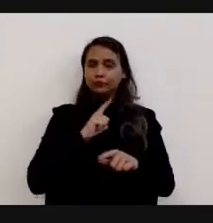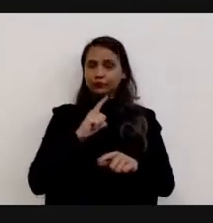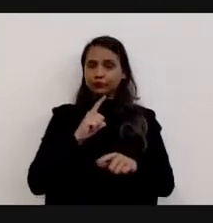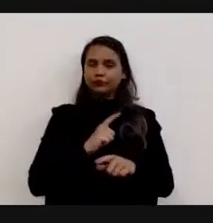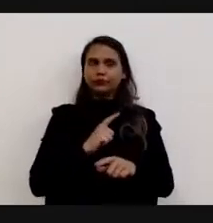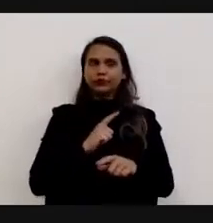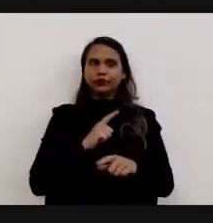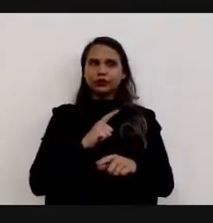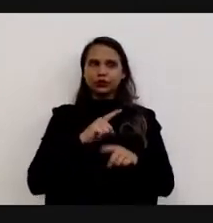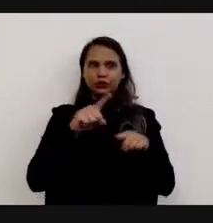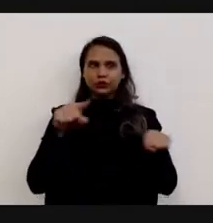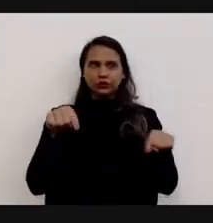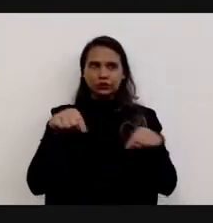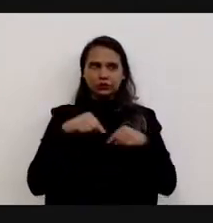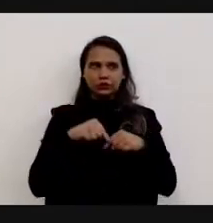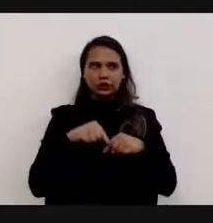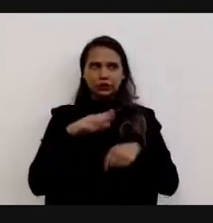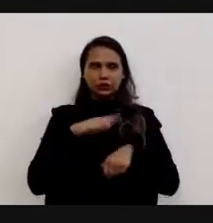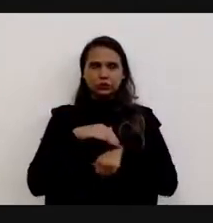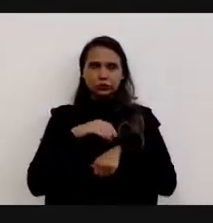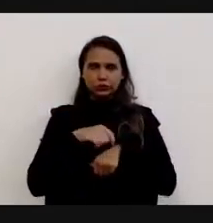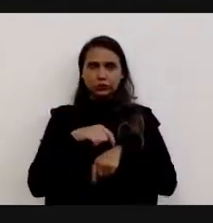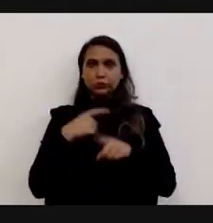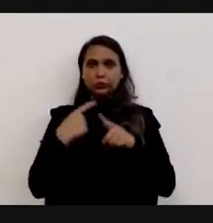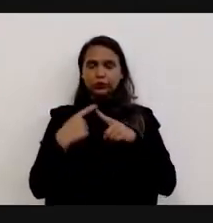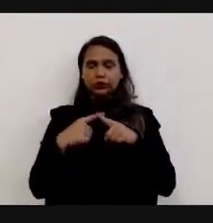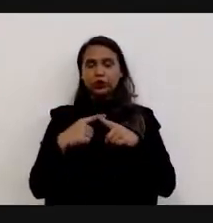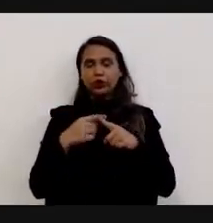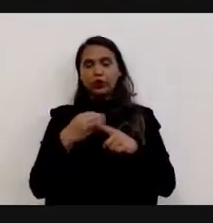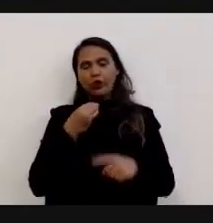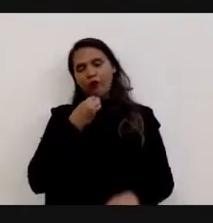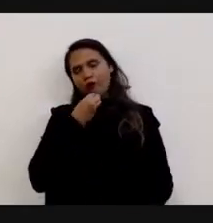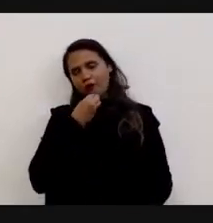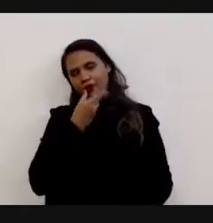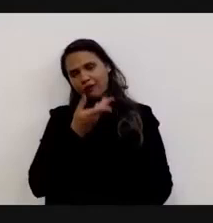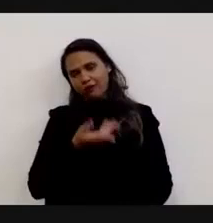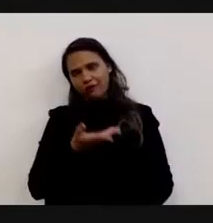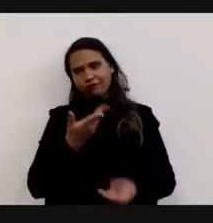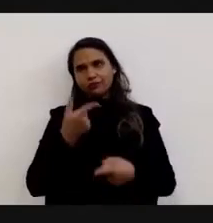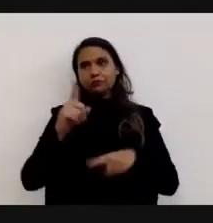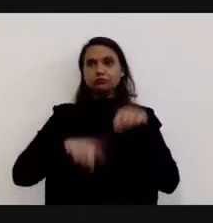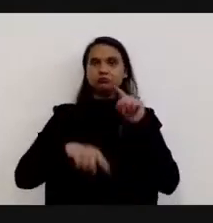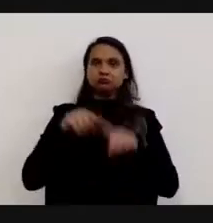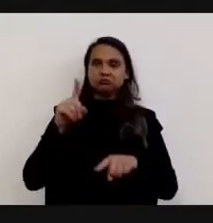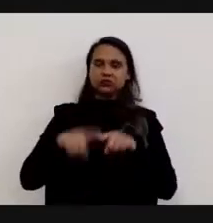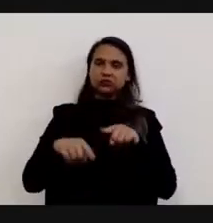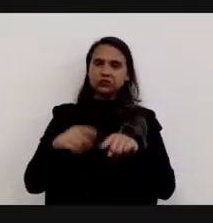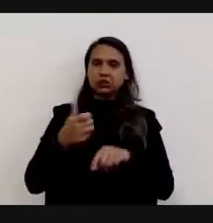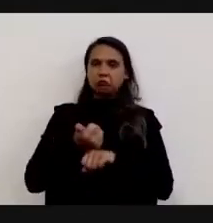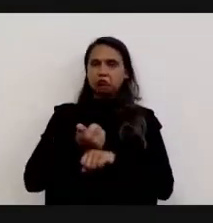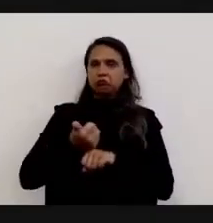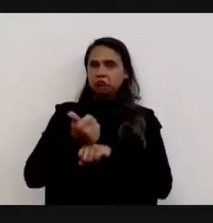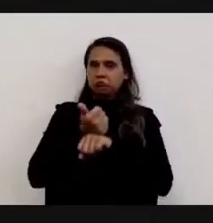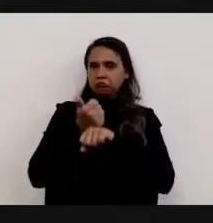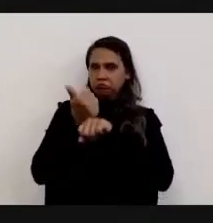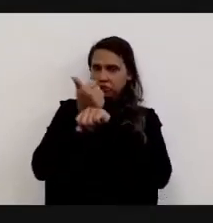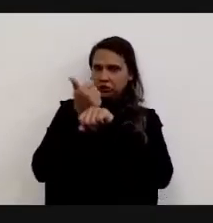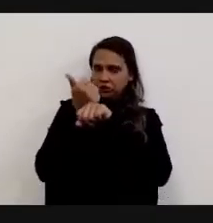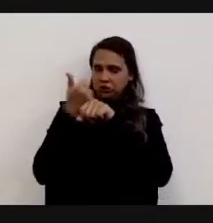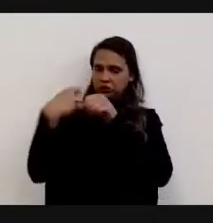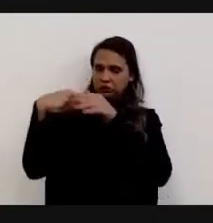na fonte dessas salas de situação, porque, obviamente, vai receber um material muito mais